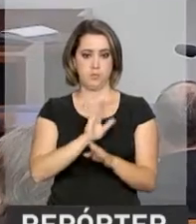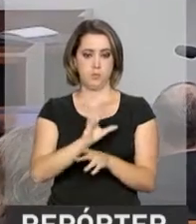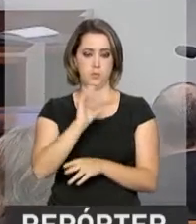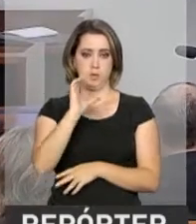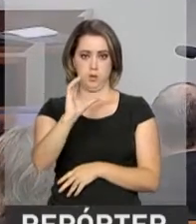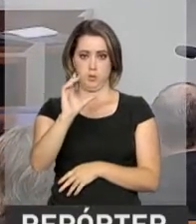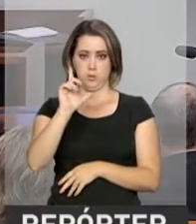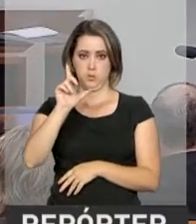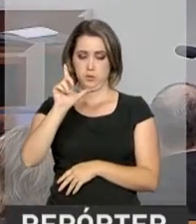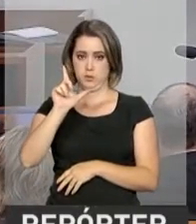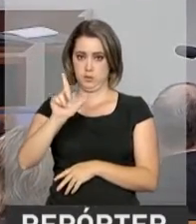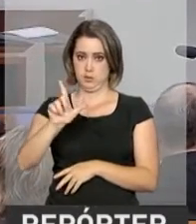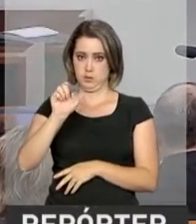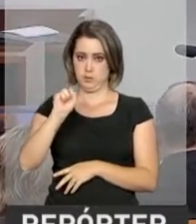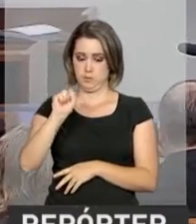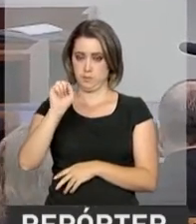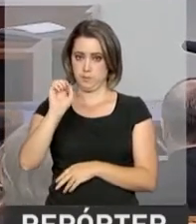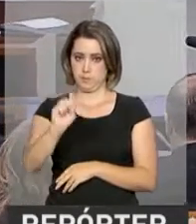líquido